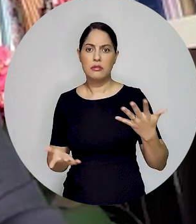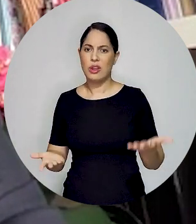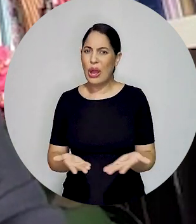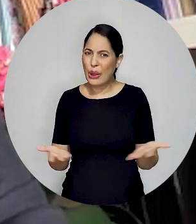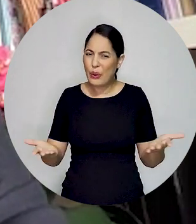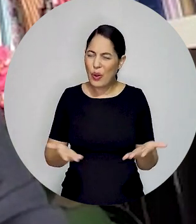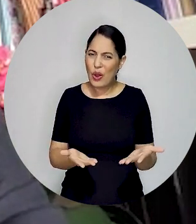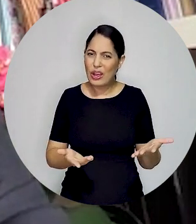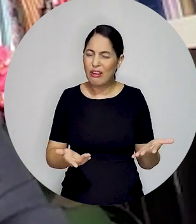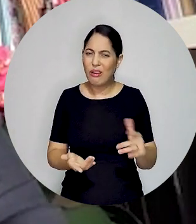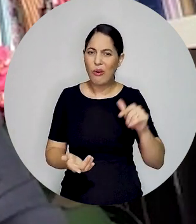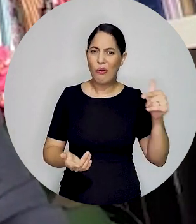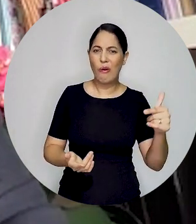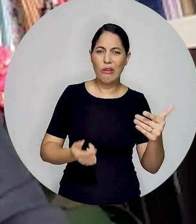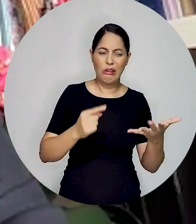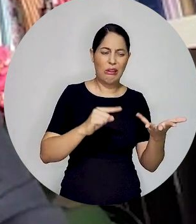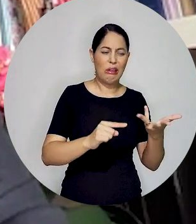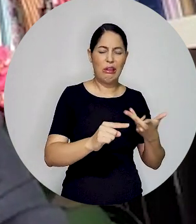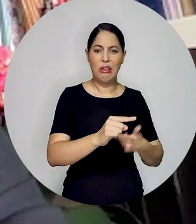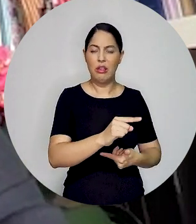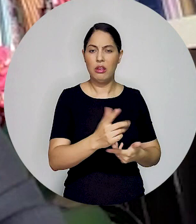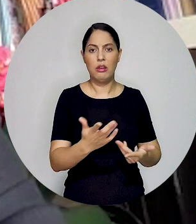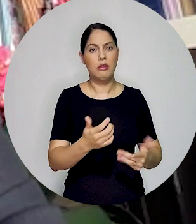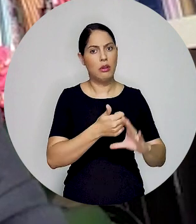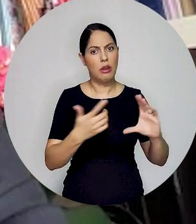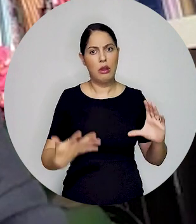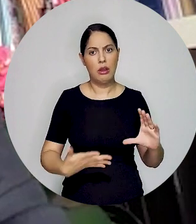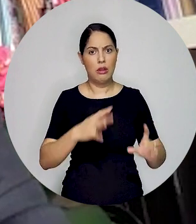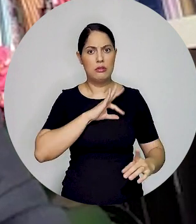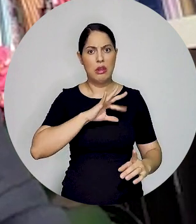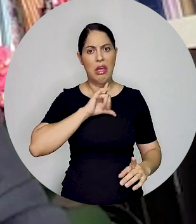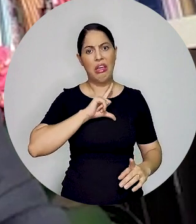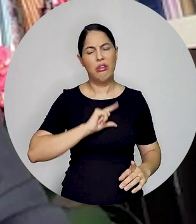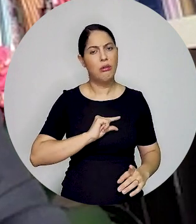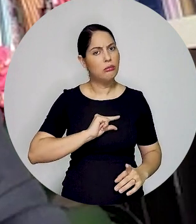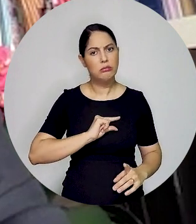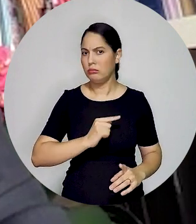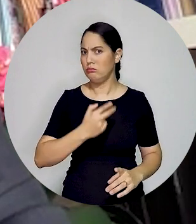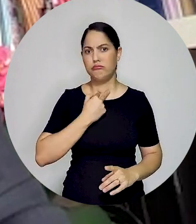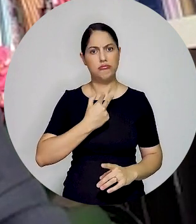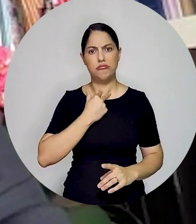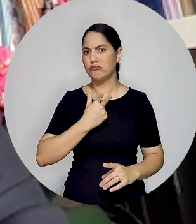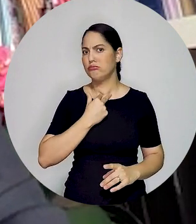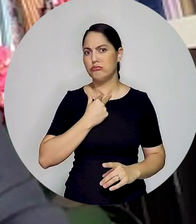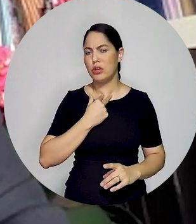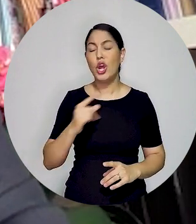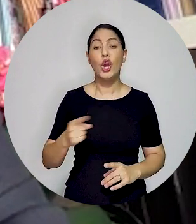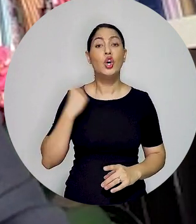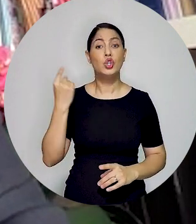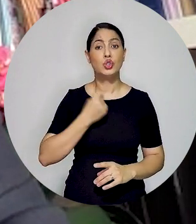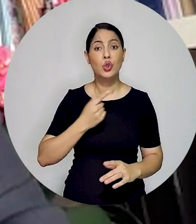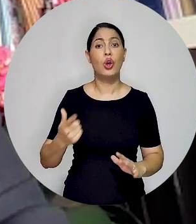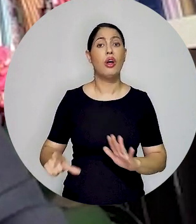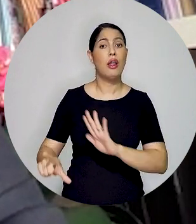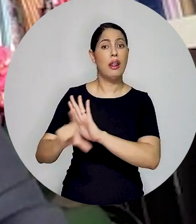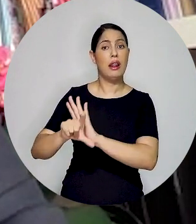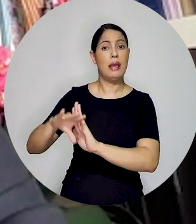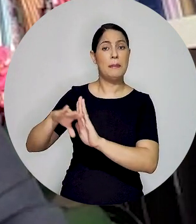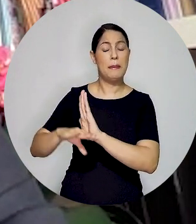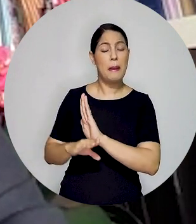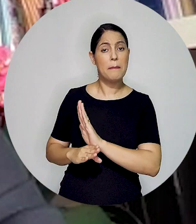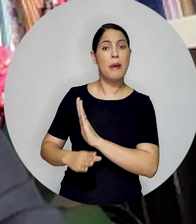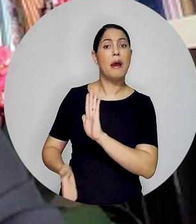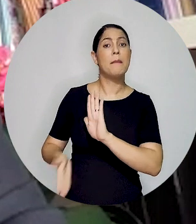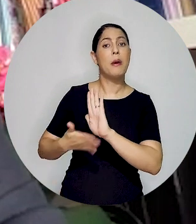reconhecimento, retirando esses critérios todos que diminuem o quantitativo que a advocacia merece e que a